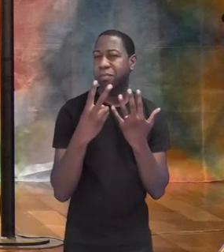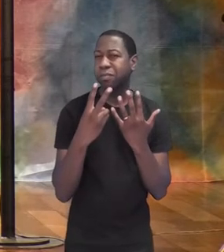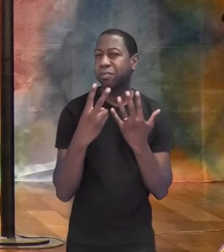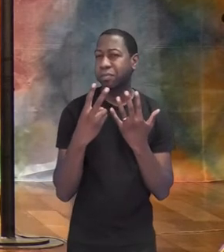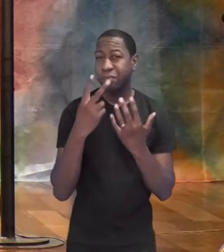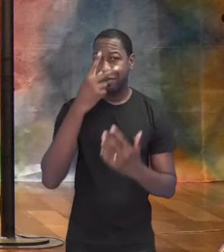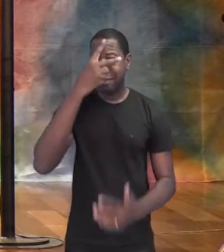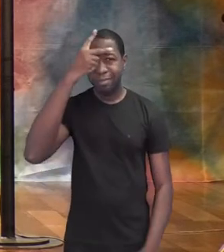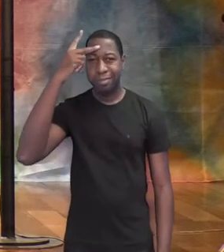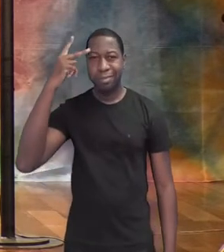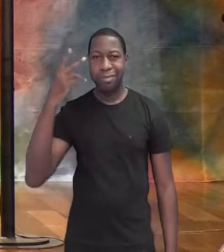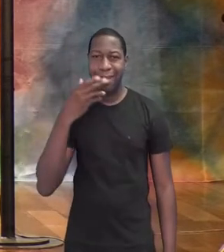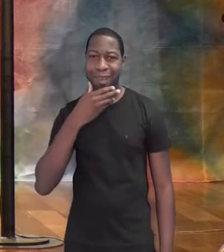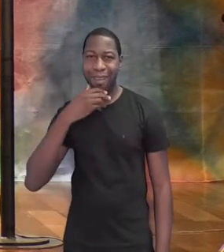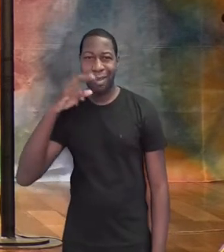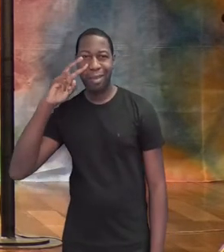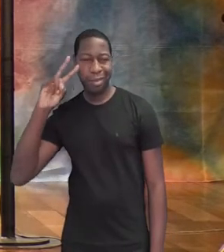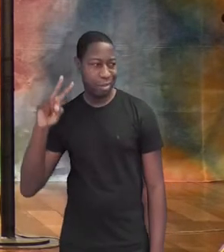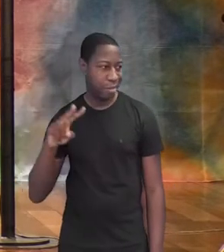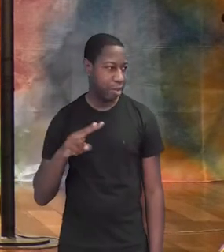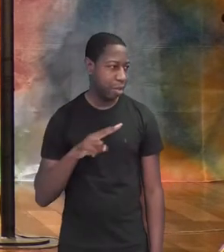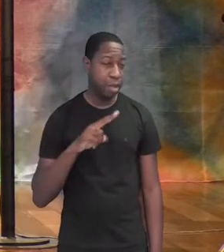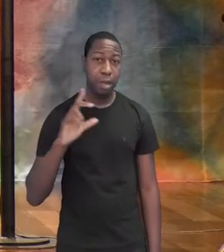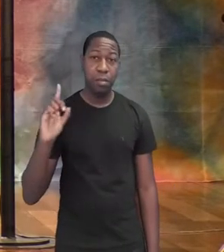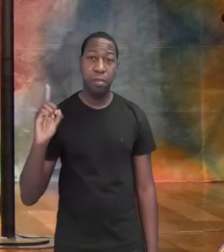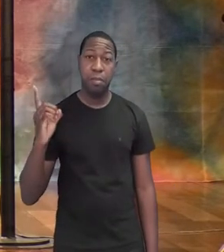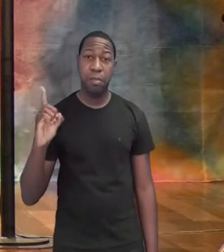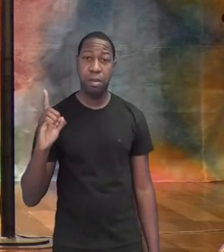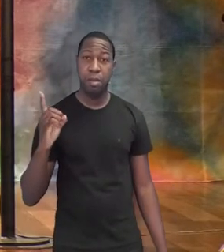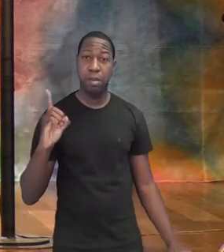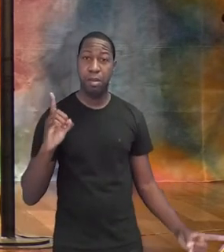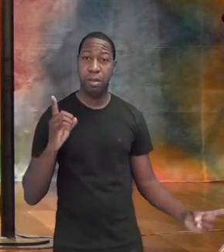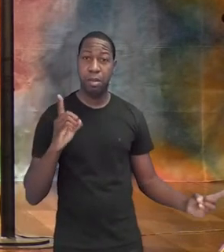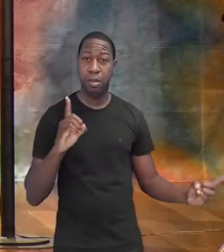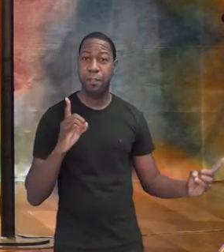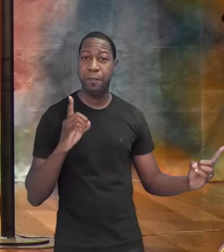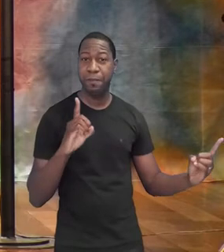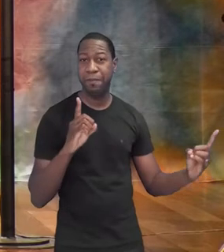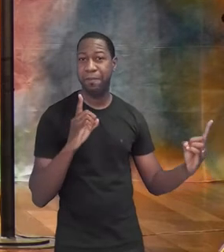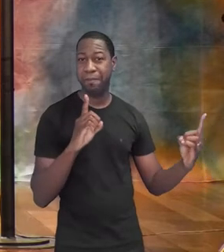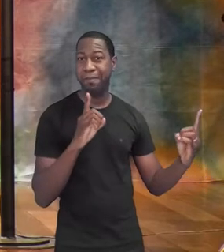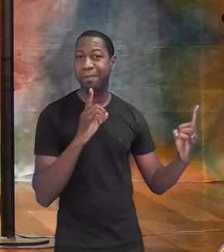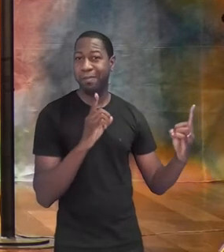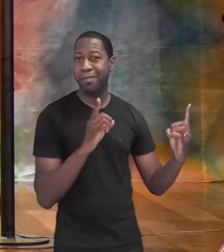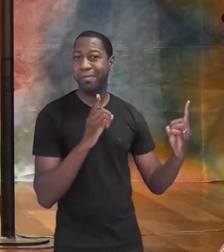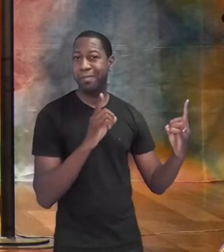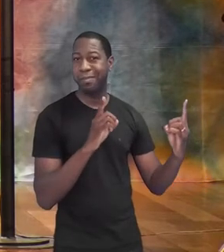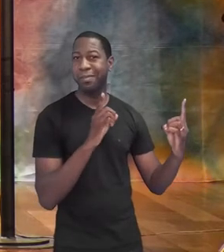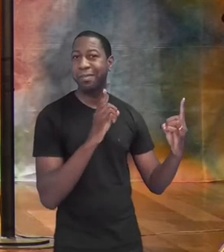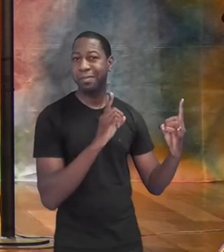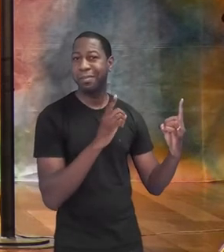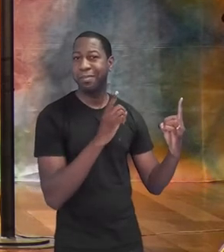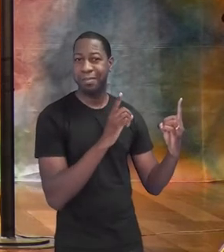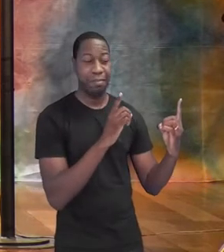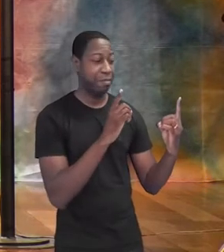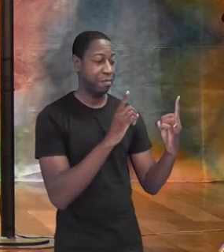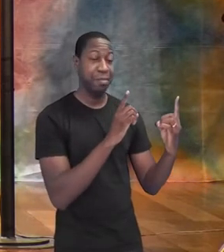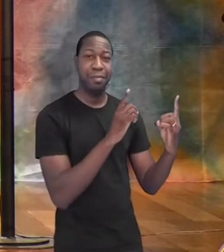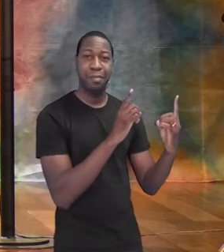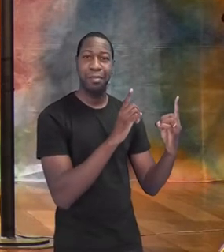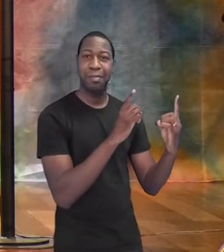Por causa disso, os homens se aproximaram mais. Por